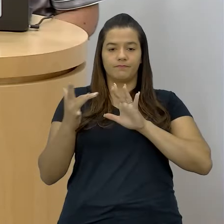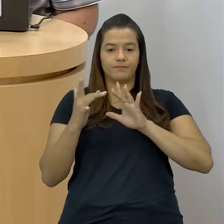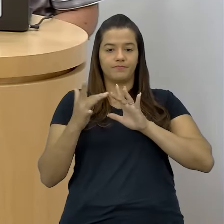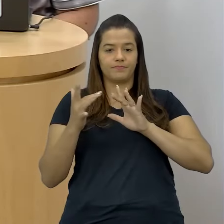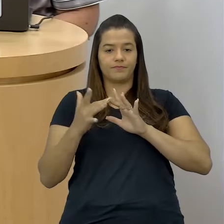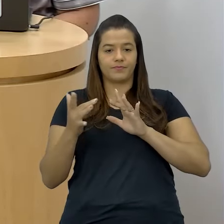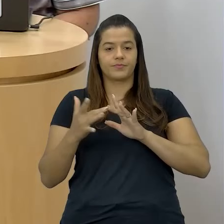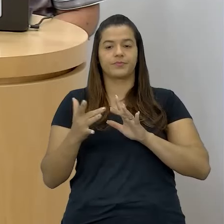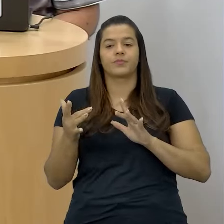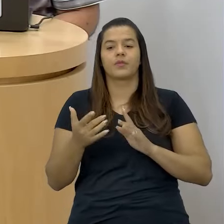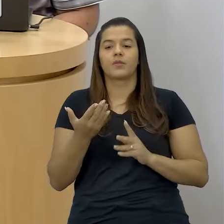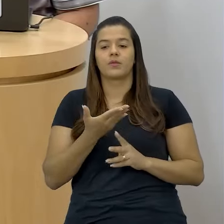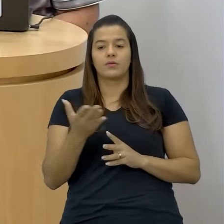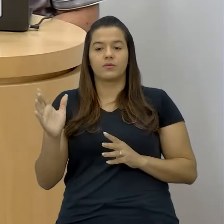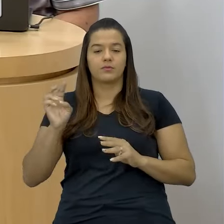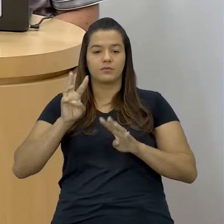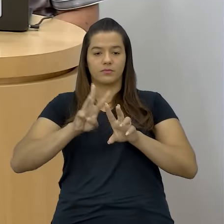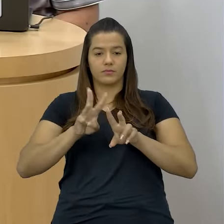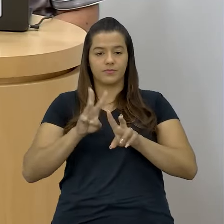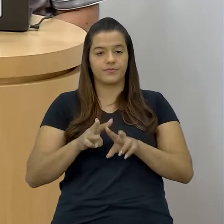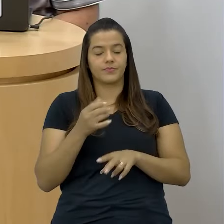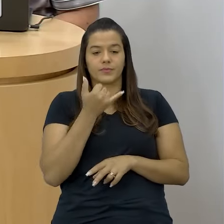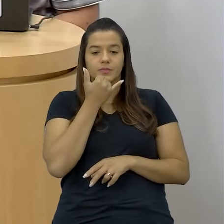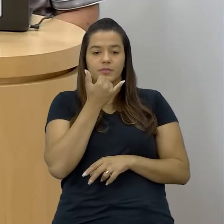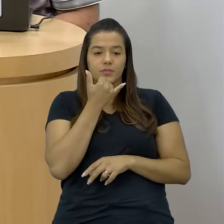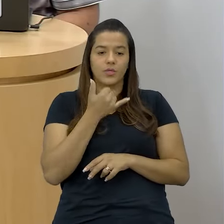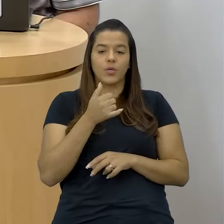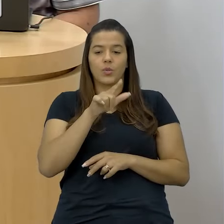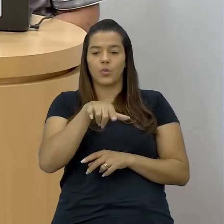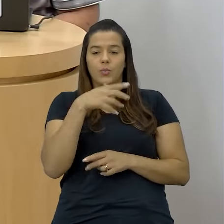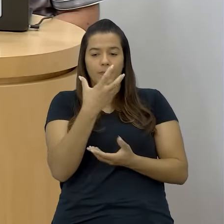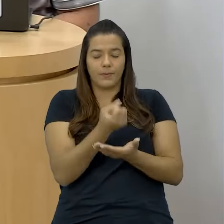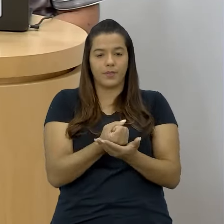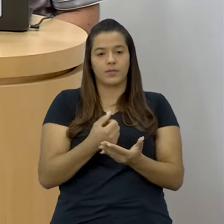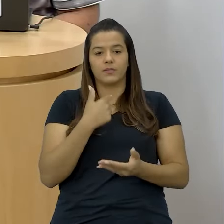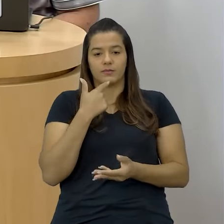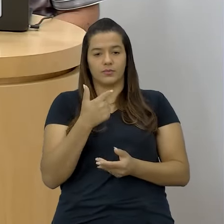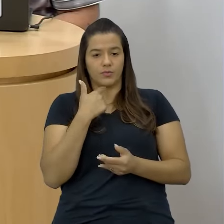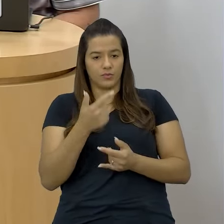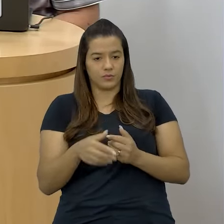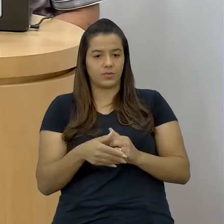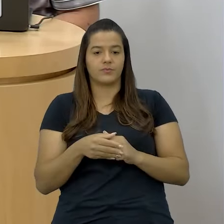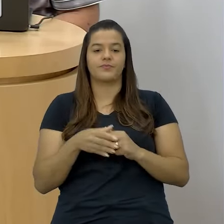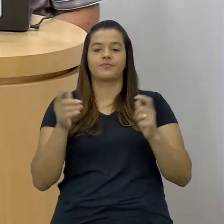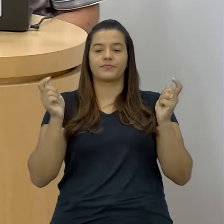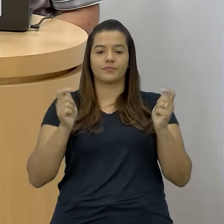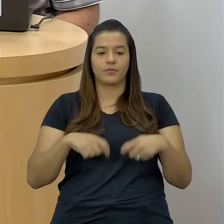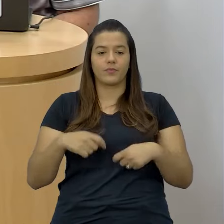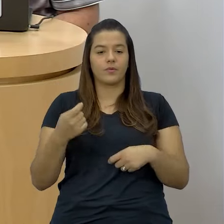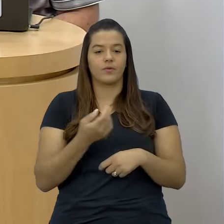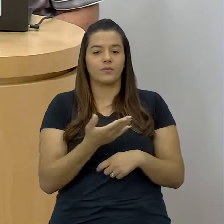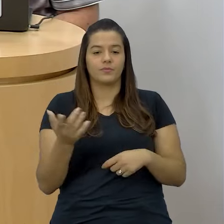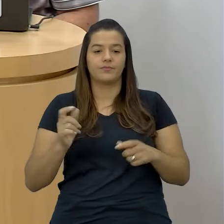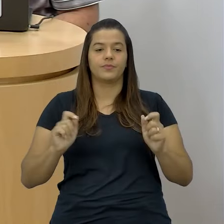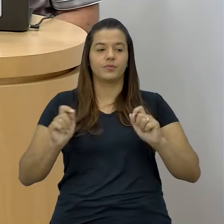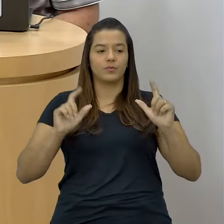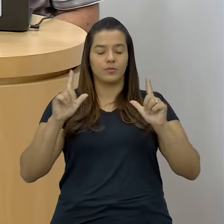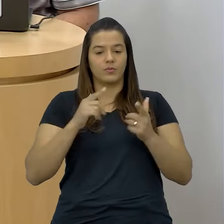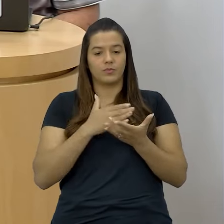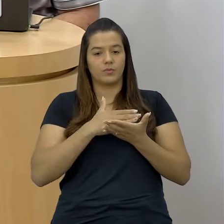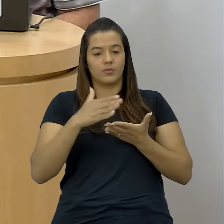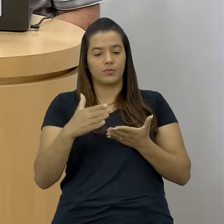com o site, se não deu tempo de pegar, e se a gente não fez esse ponto de atenção no começo,